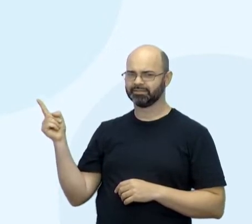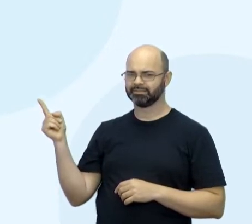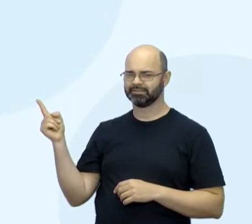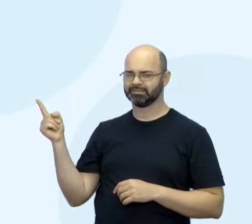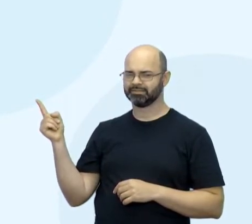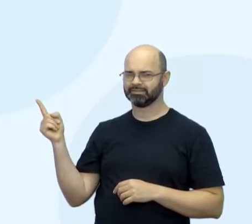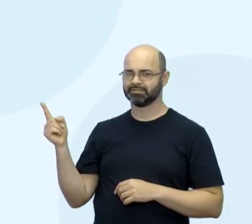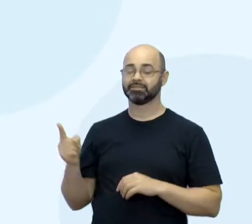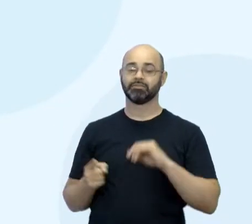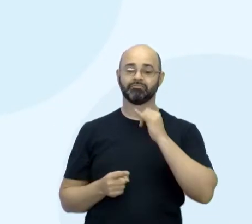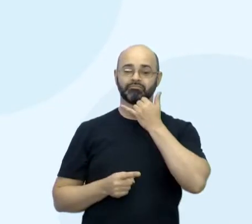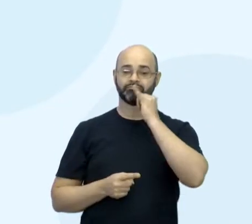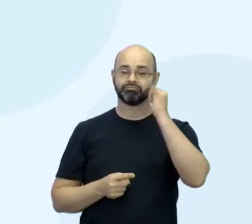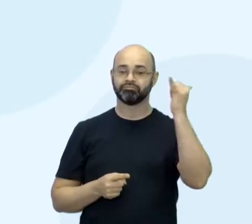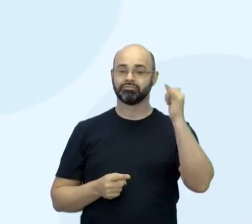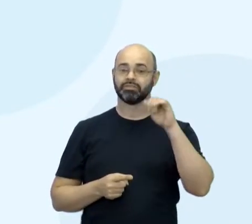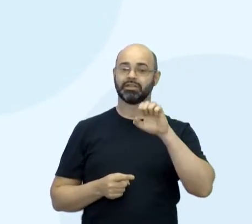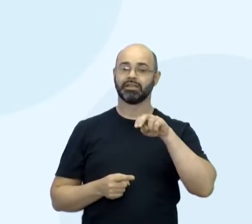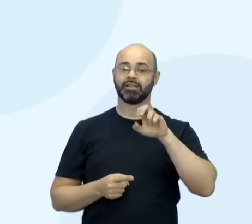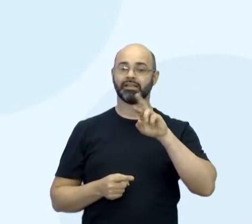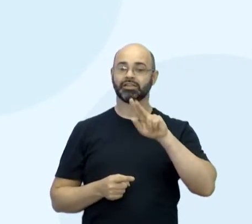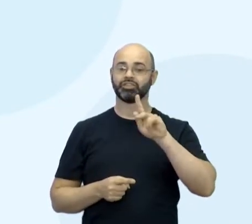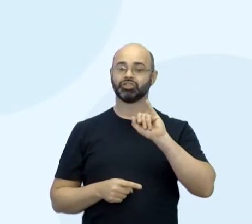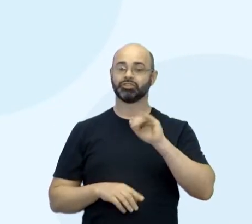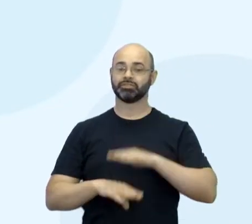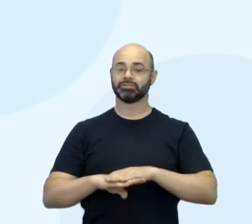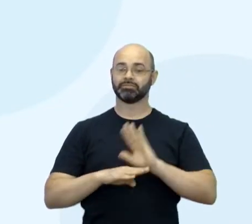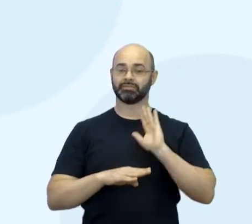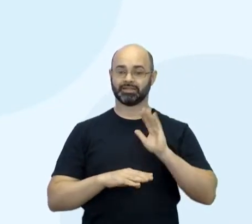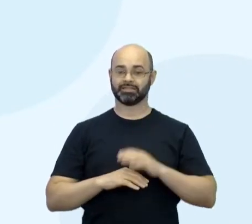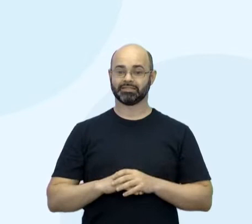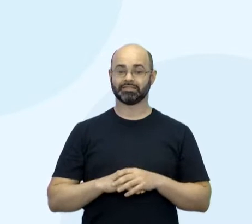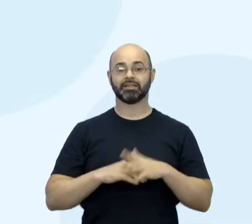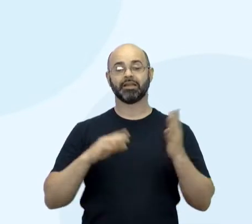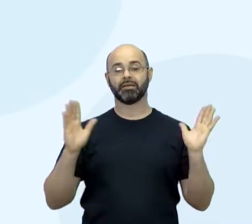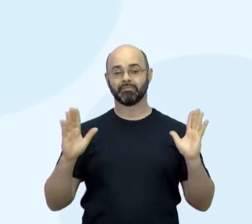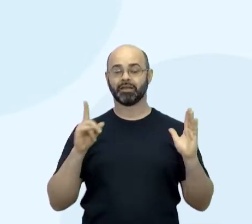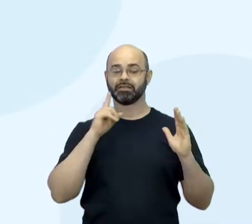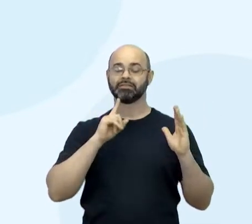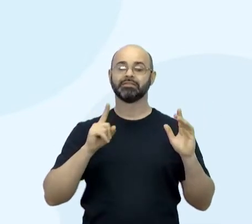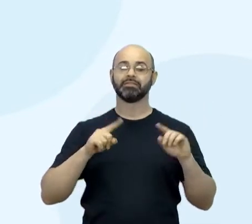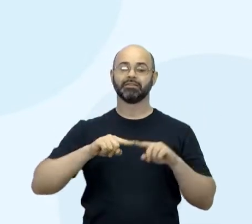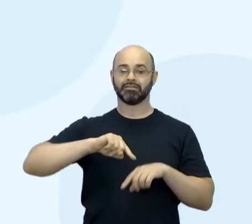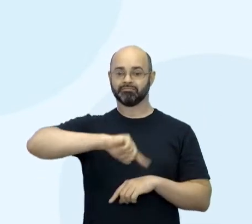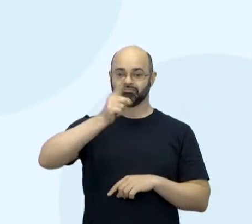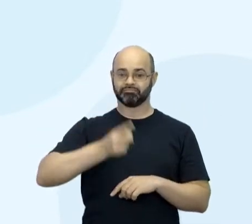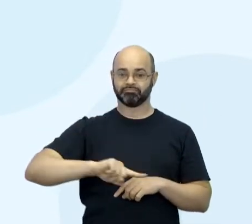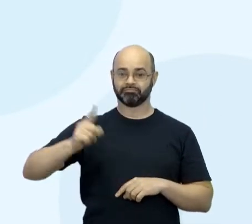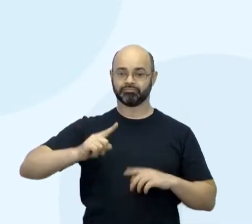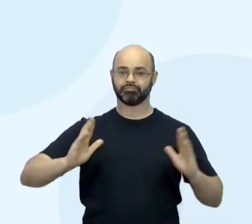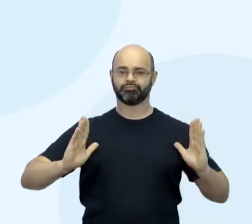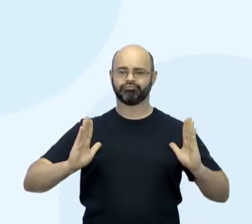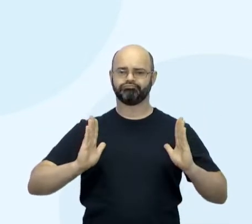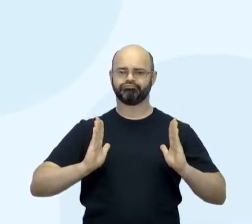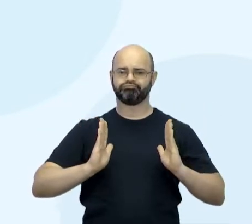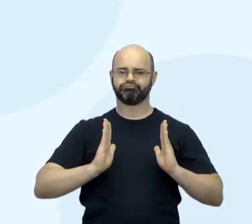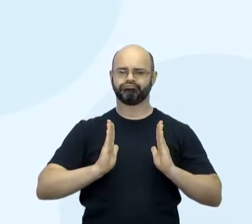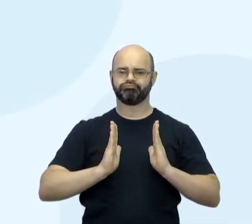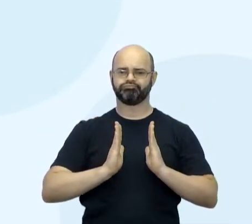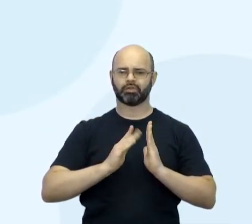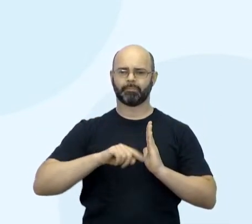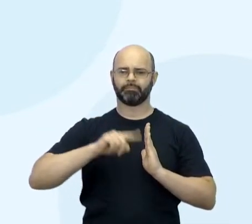aumentando. Em contrapartida, o comprimento de onda vai diminuindo. O comprimento de onda vai diminuindo,